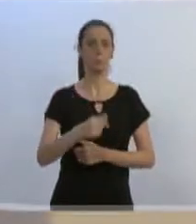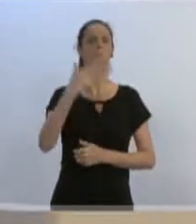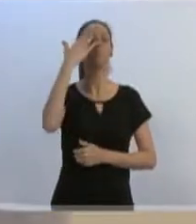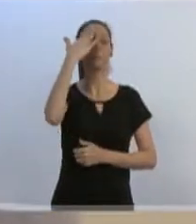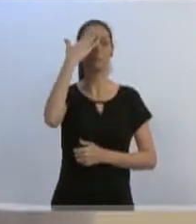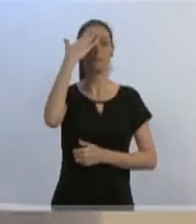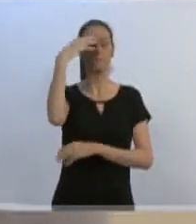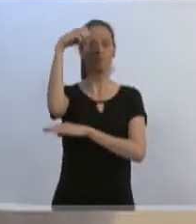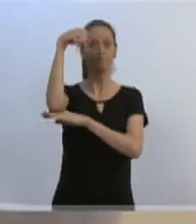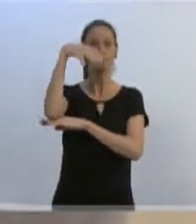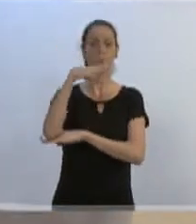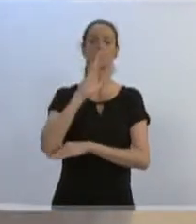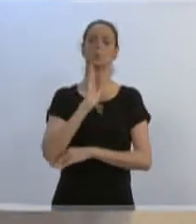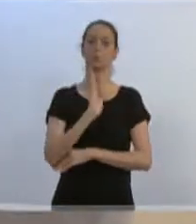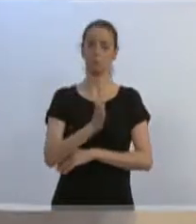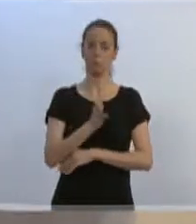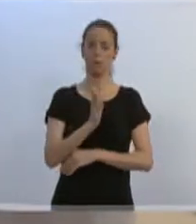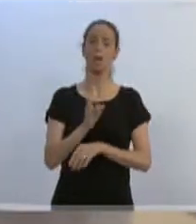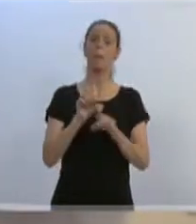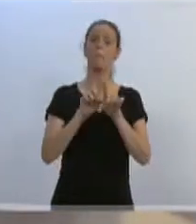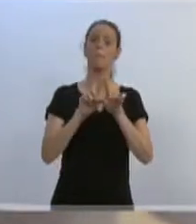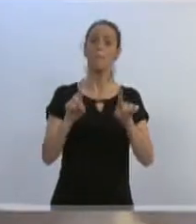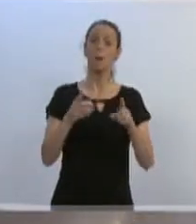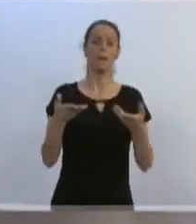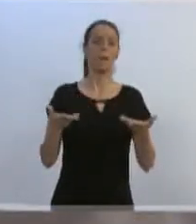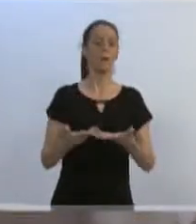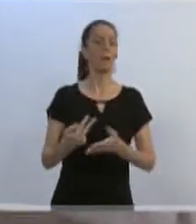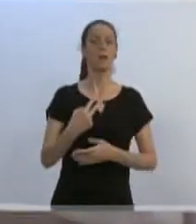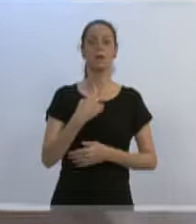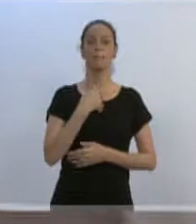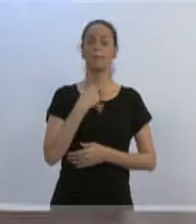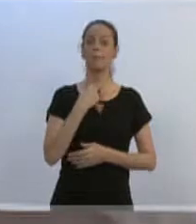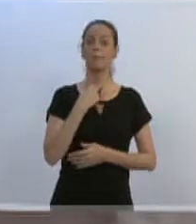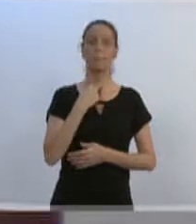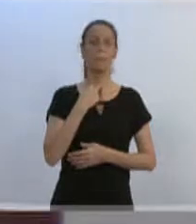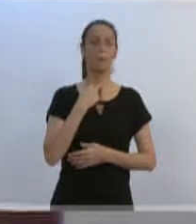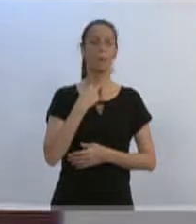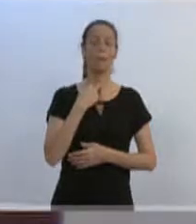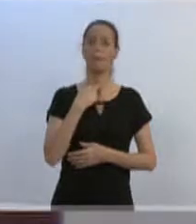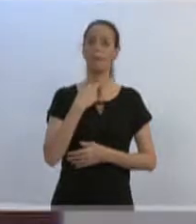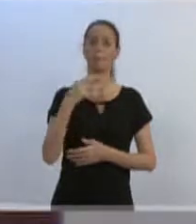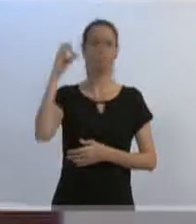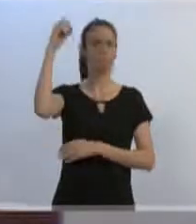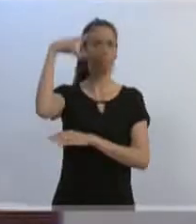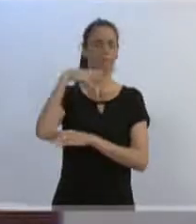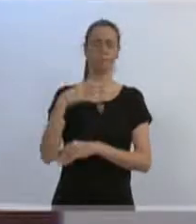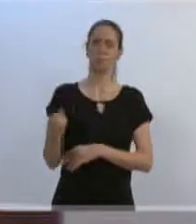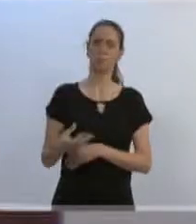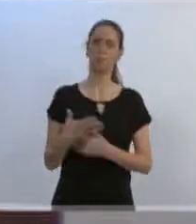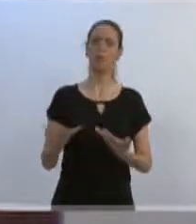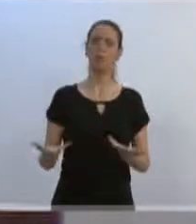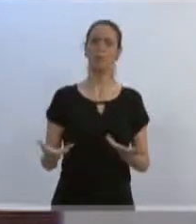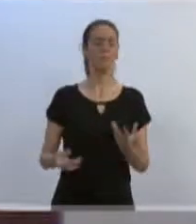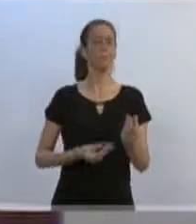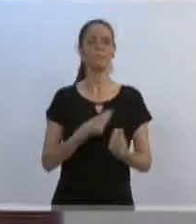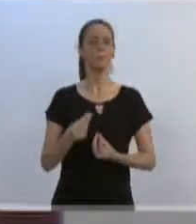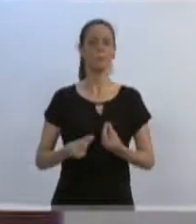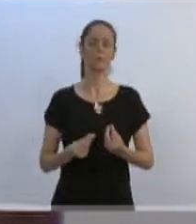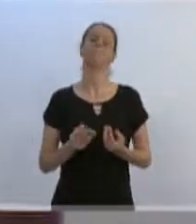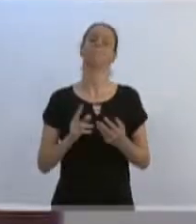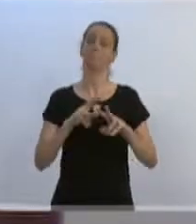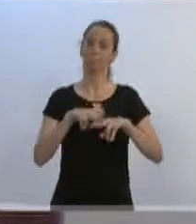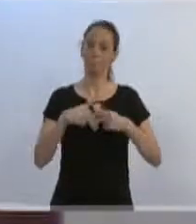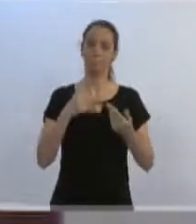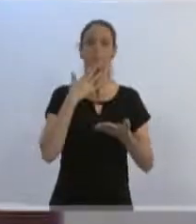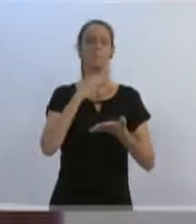iluminação foi instalada agora não pode ser feitas melhorias na iluminação nova e esse é um equipamento vai ajudar os moradores das áreas